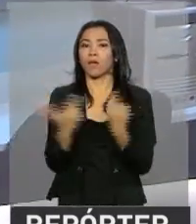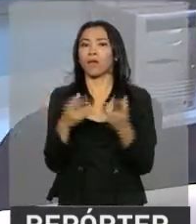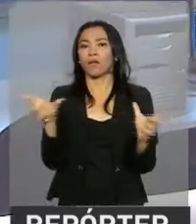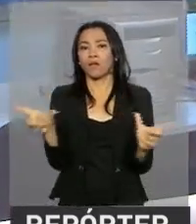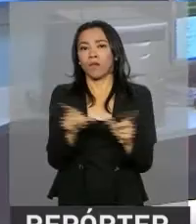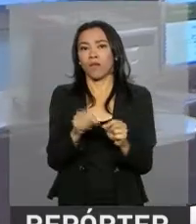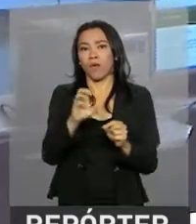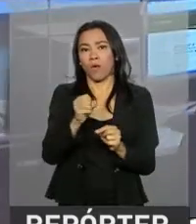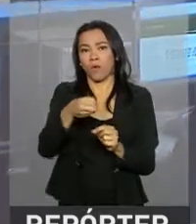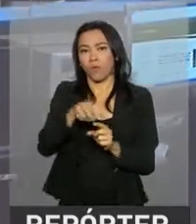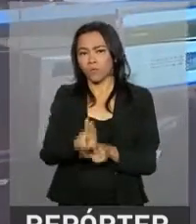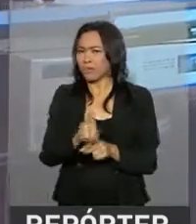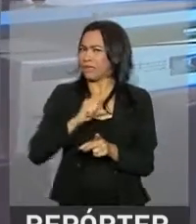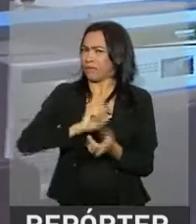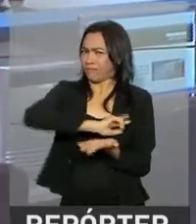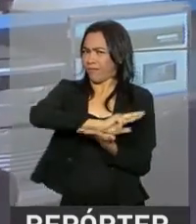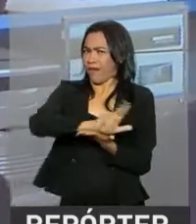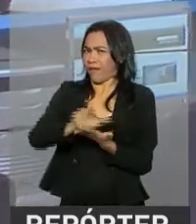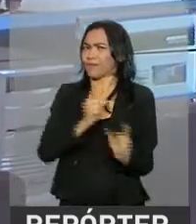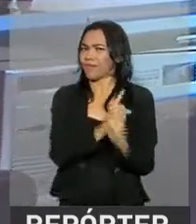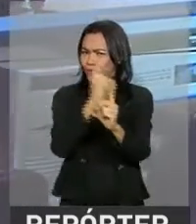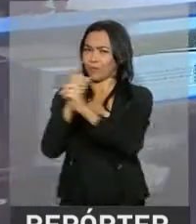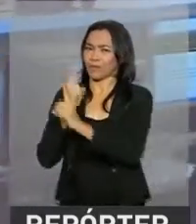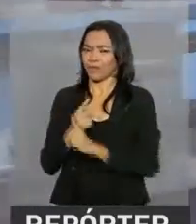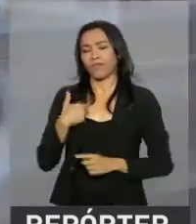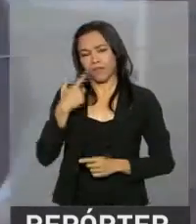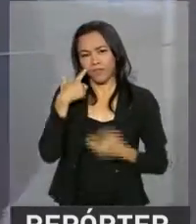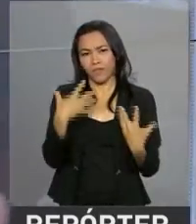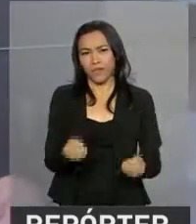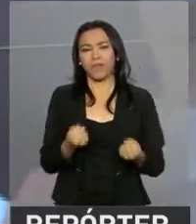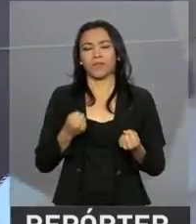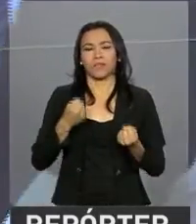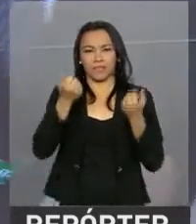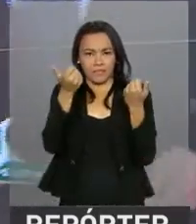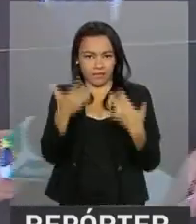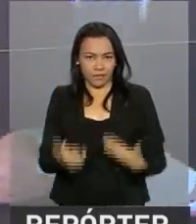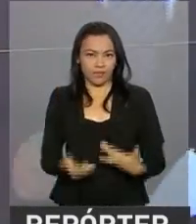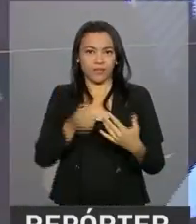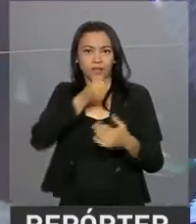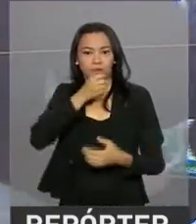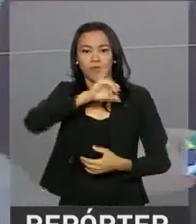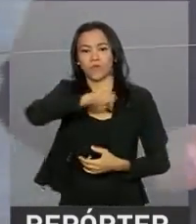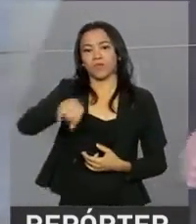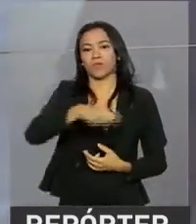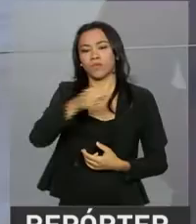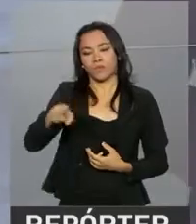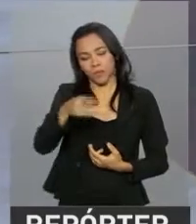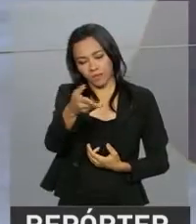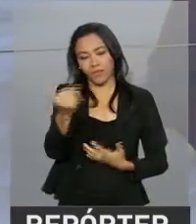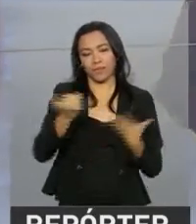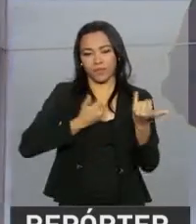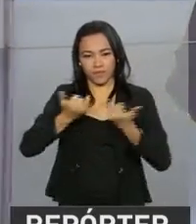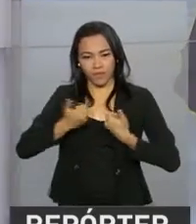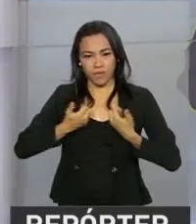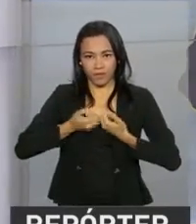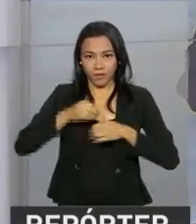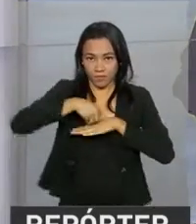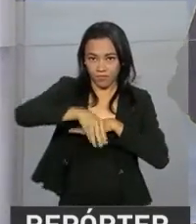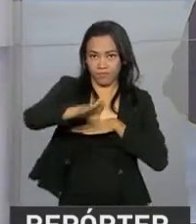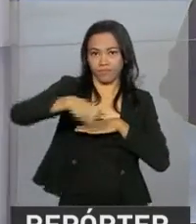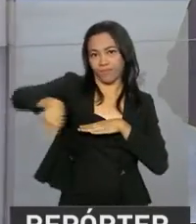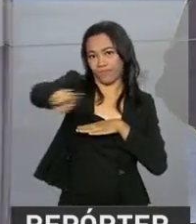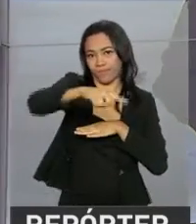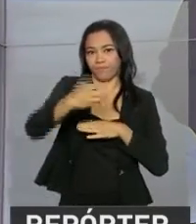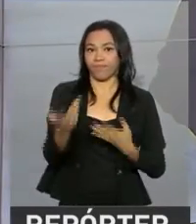Unidas temos terá uma série de encontros posso falar com o repórter João Pedro Neto que está no Palácio do Planalto e tem as informações para gente com